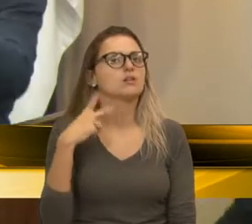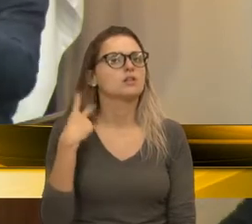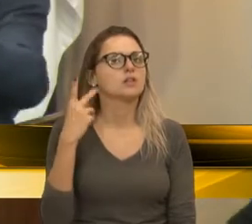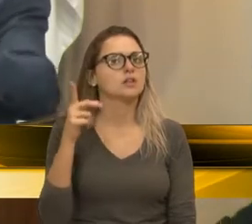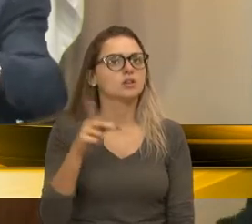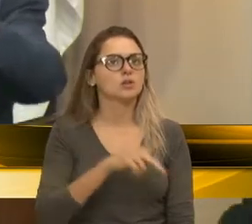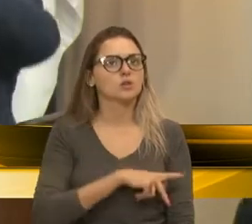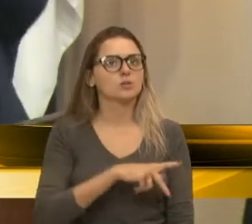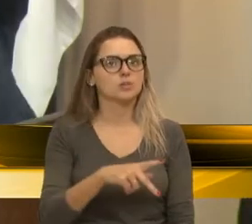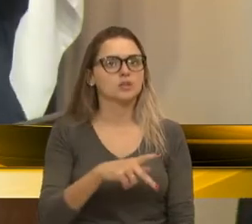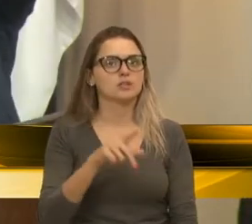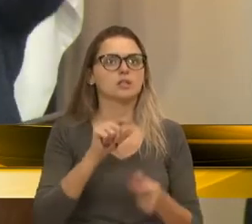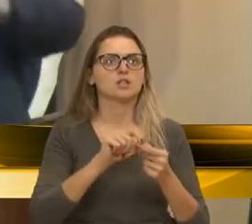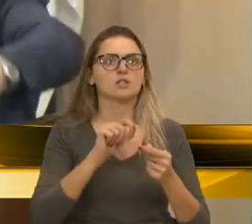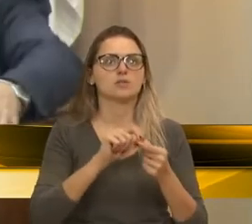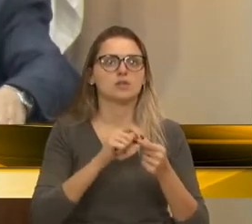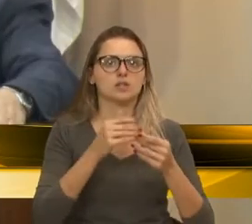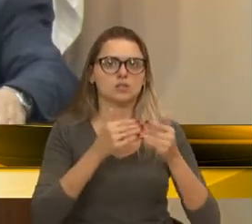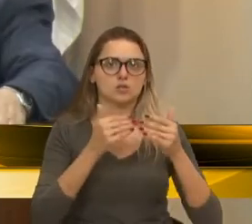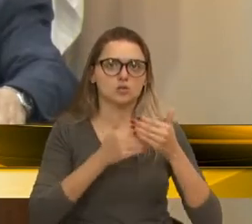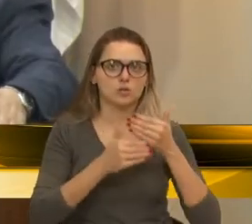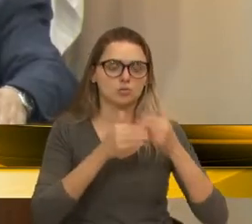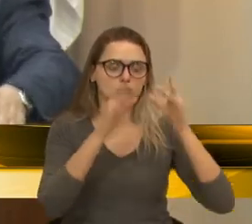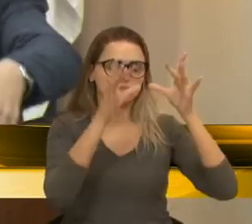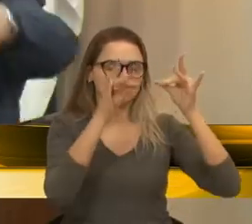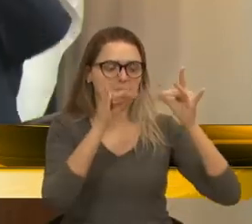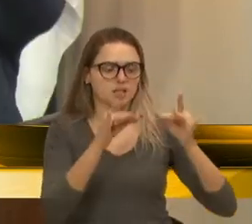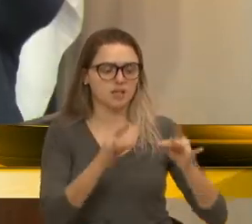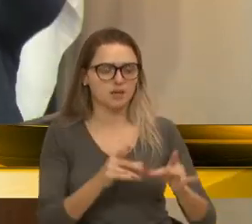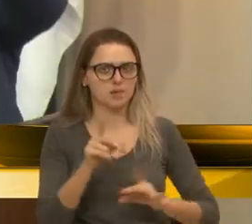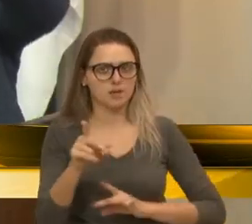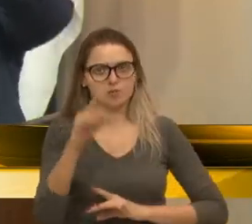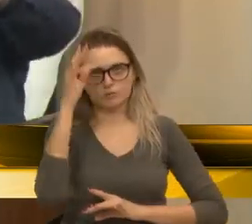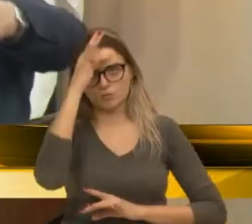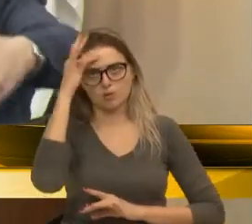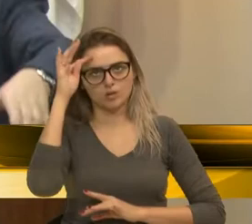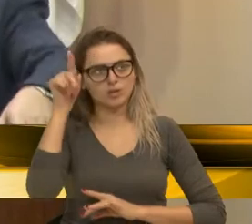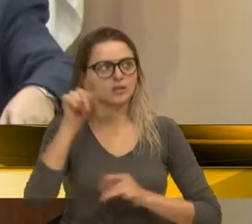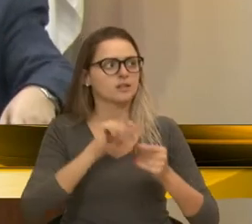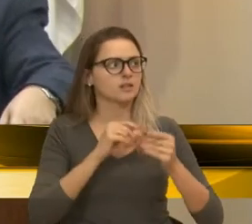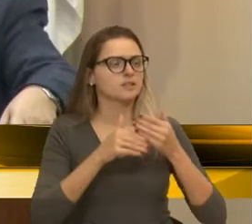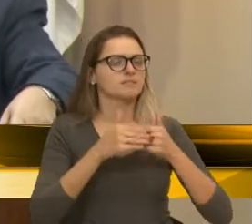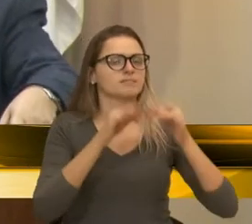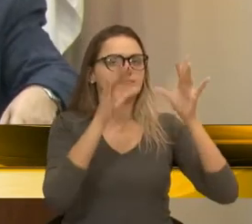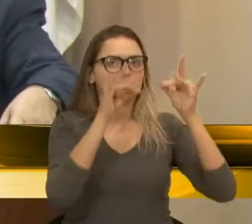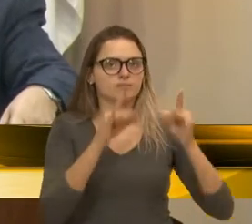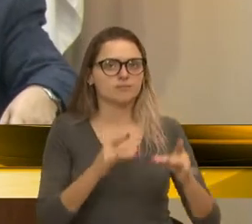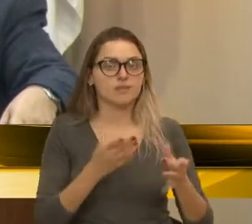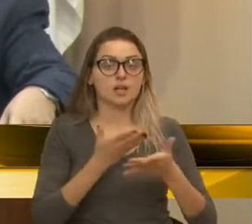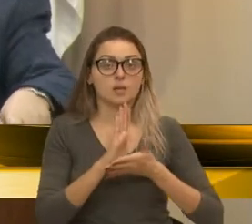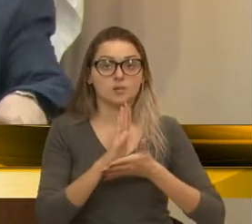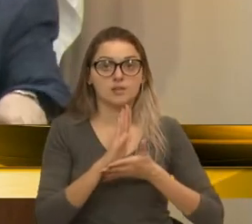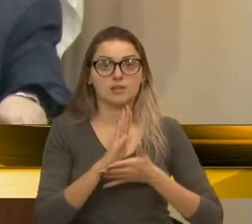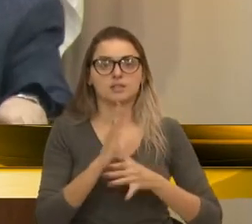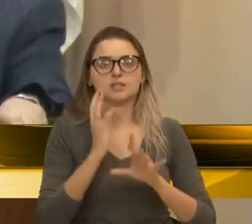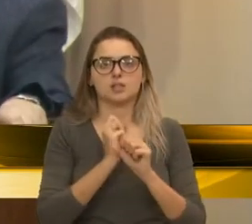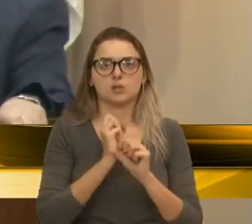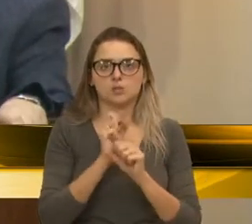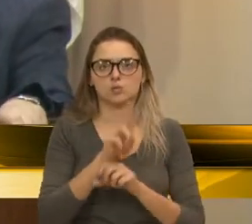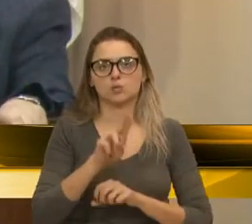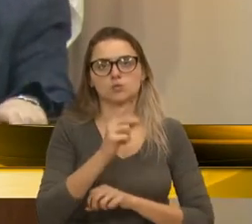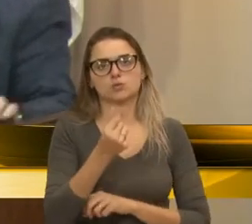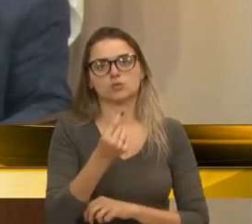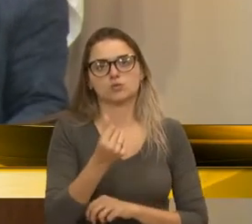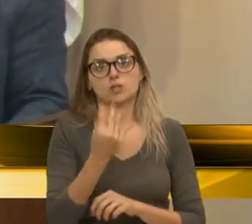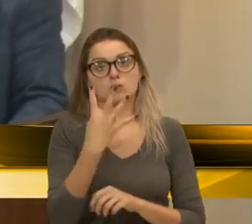nosso presidente fez aqui todo um apanhado, né, Gustavo, de toda a aprovação das contas dos 4 anos do prefeito